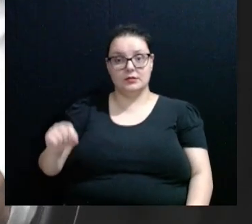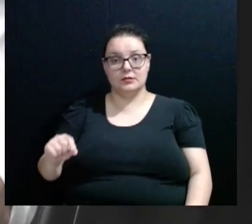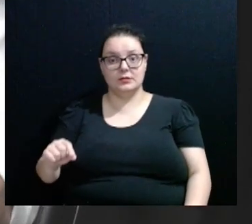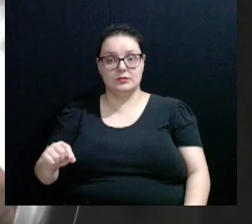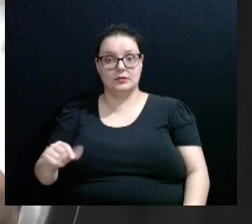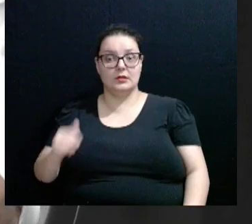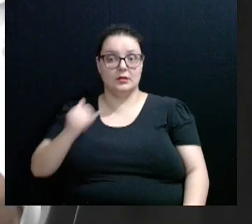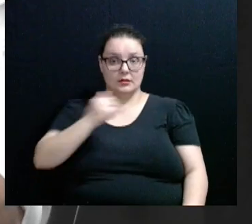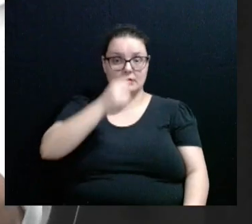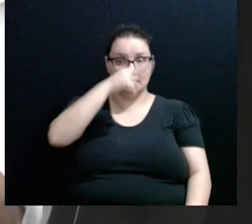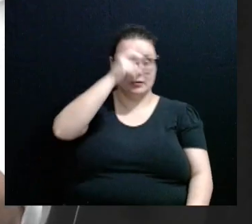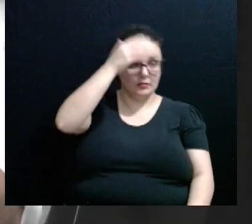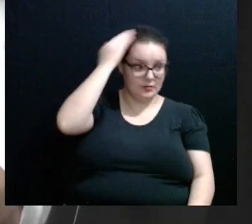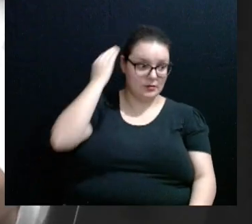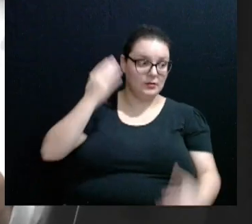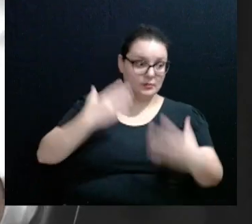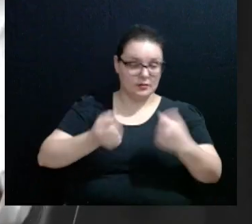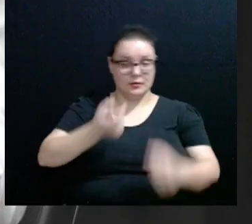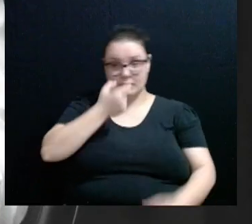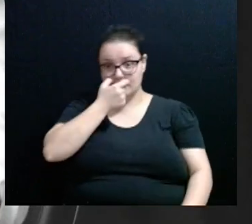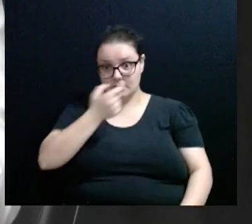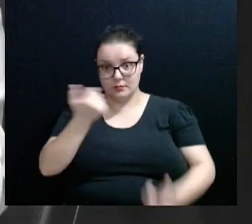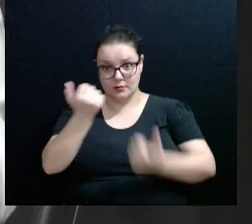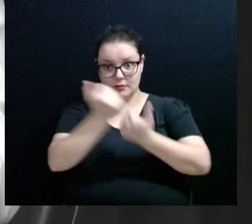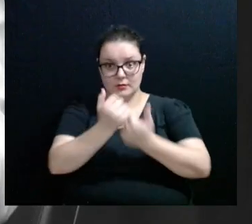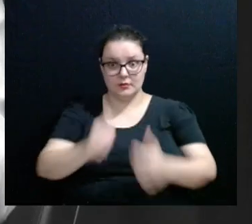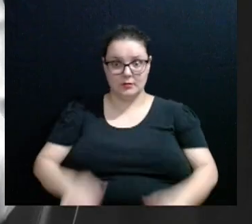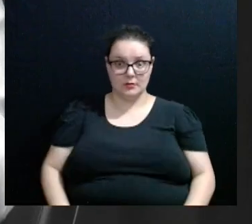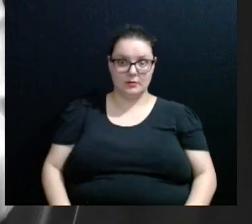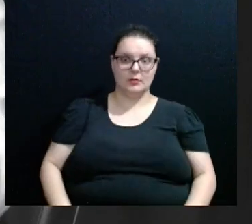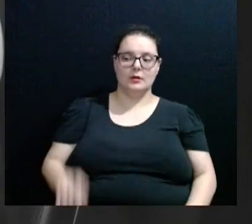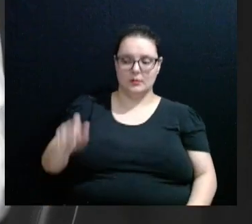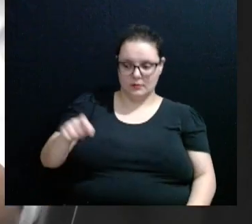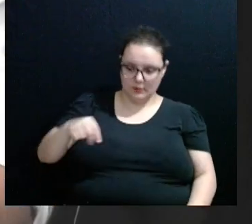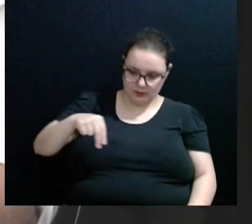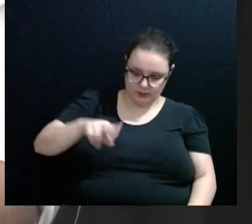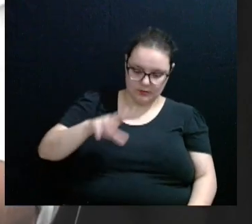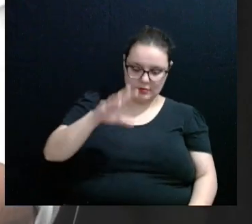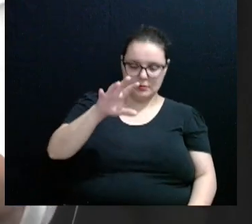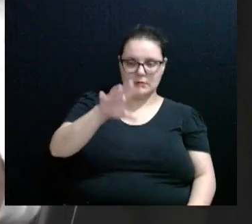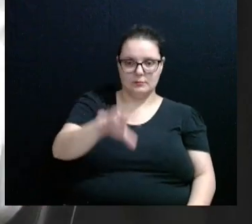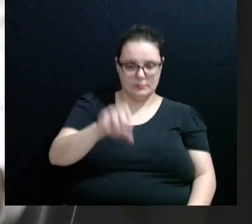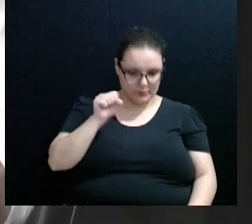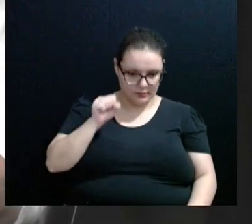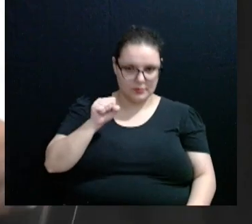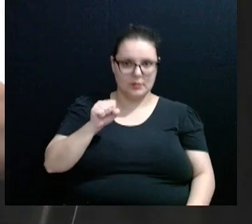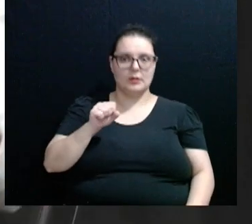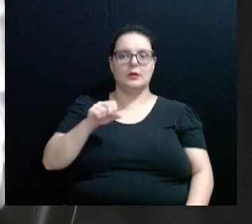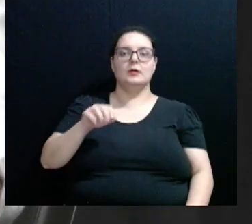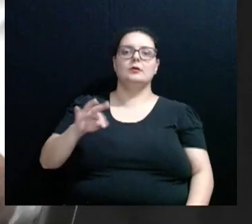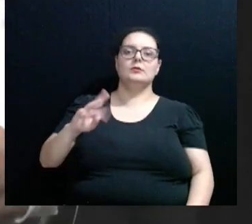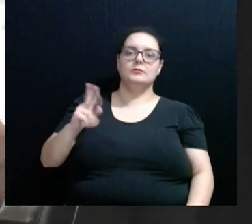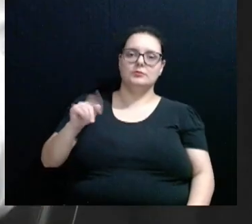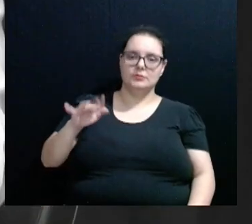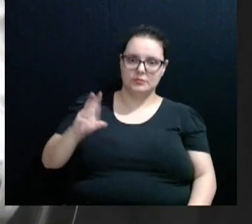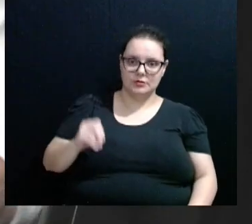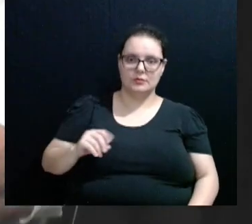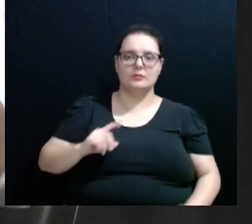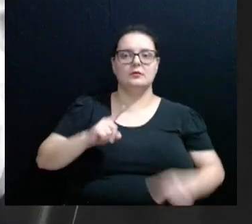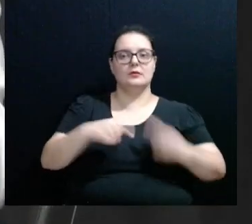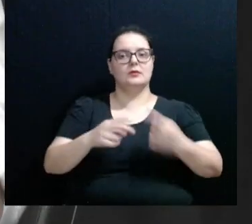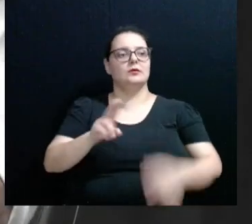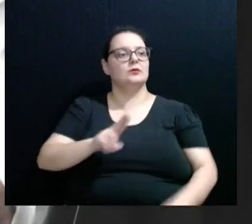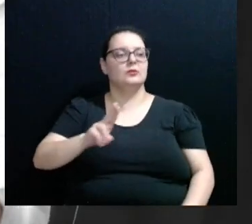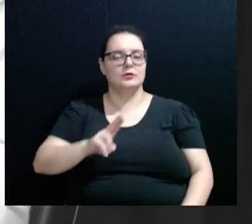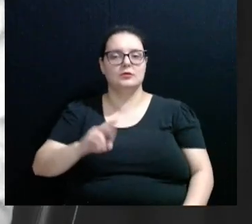que estava assumindo, e pro Vandão, falou assim, a pessoa indicada para assumir é o Tiago. Ela falou assim, agora tem uma outra fase de implementação, de implantação,